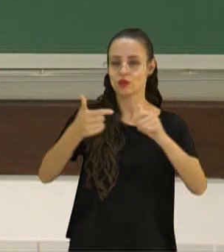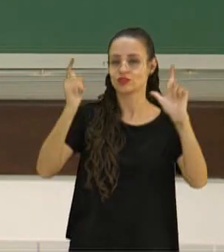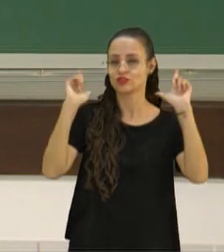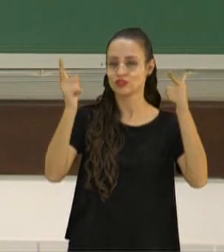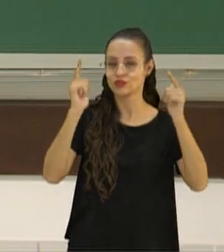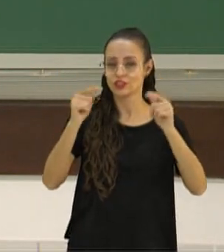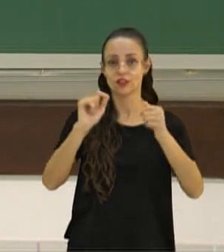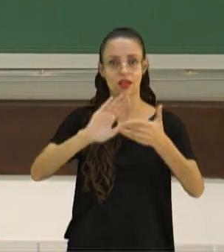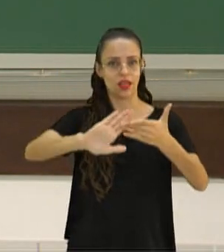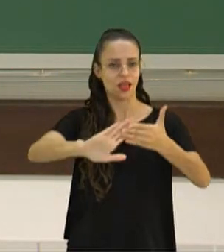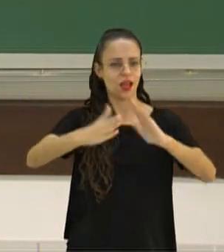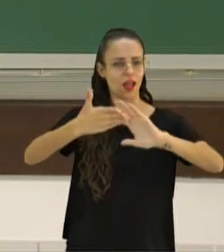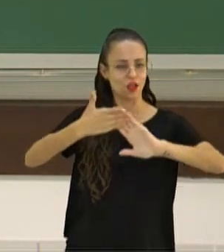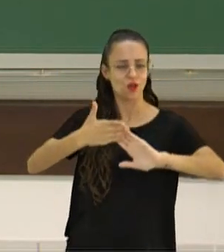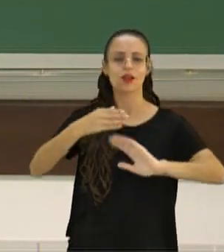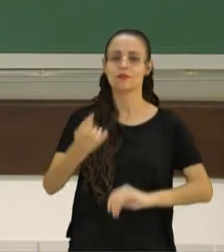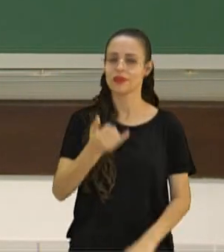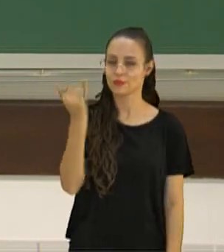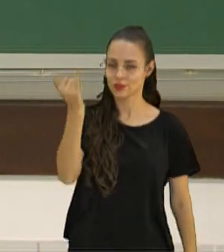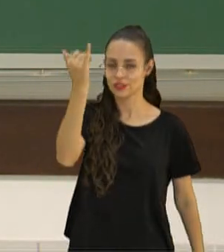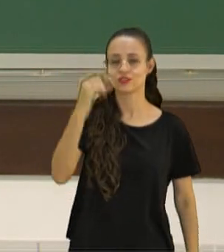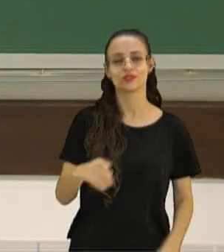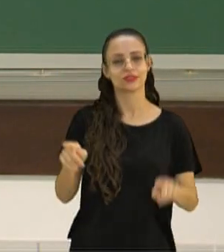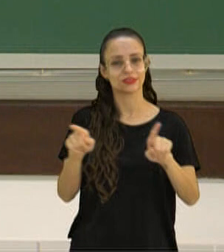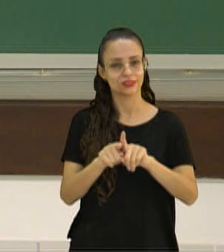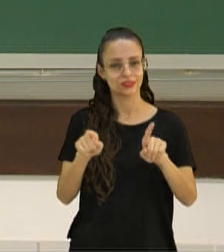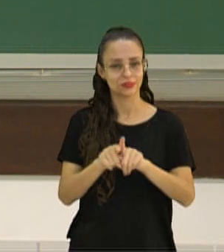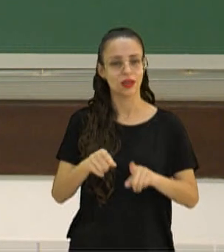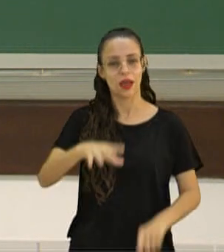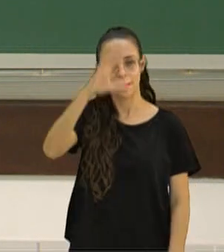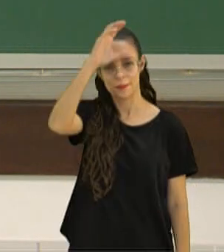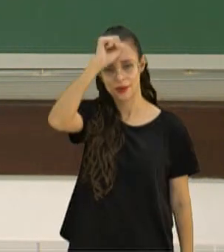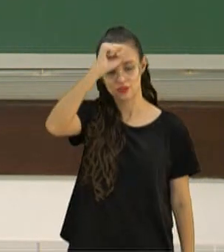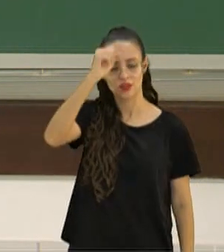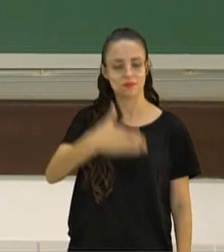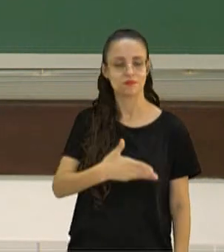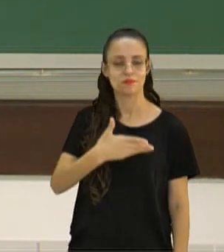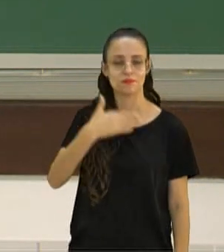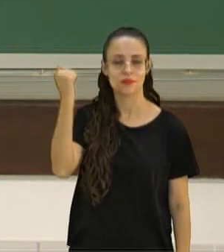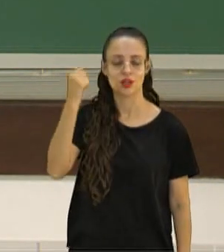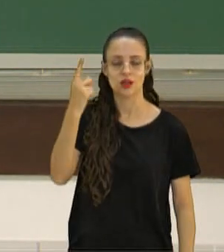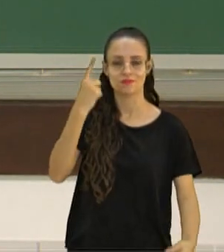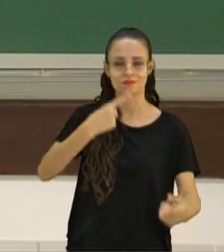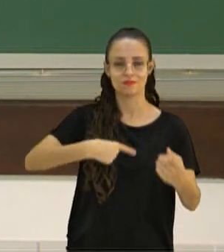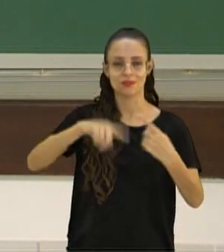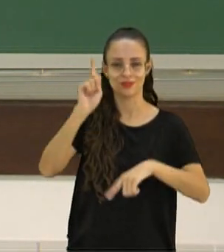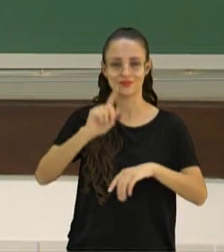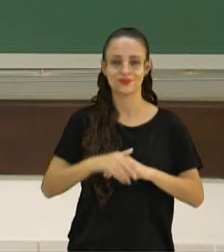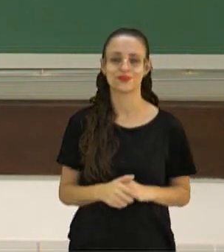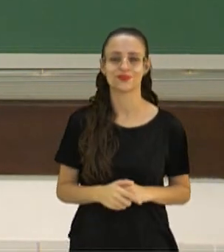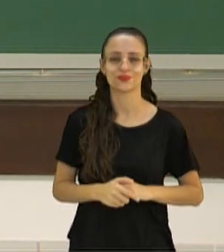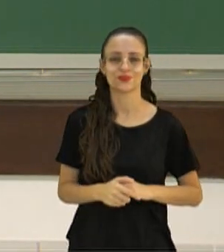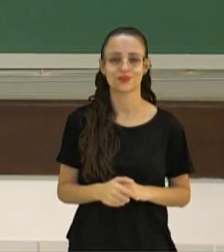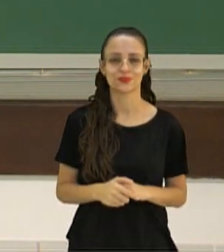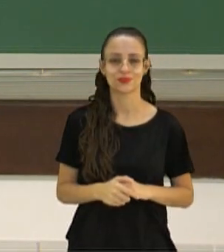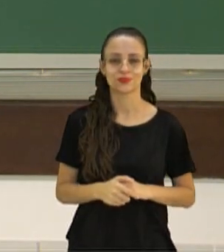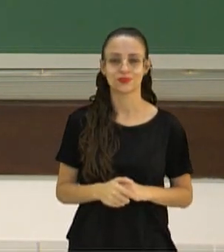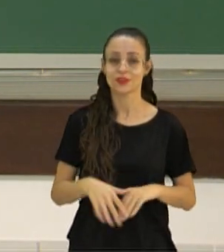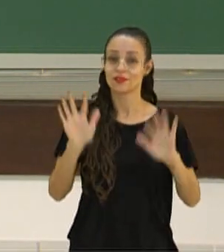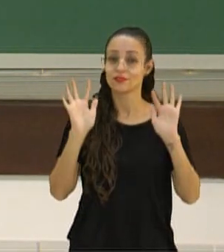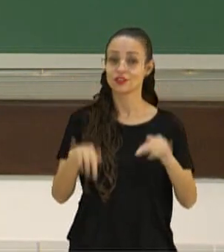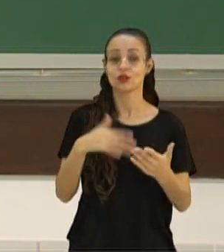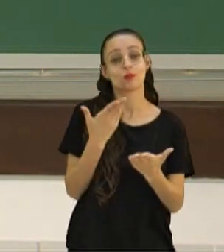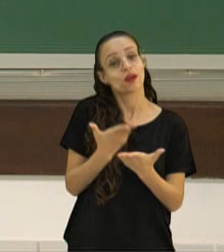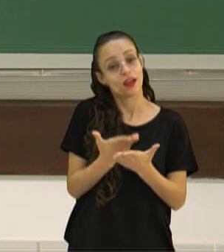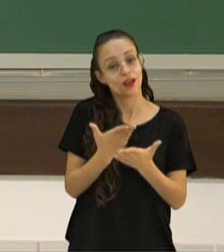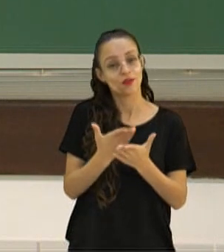faz alongamento nos intervalos de aula também, é muito importante para que o aprendizado se dê de maneira melhor ainda. E aqui fechamos a nossa